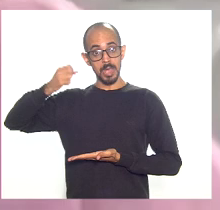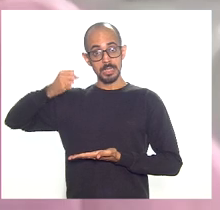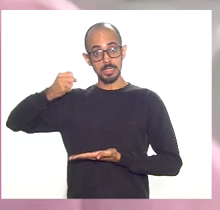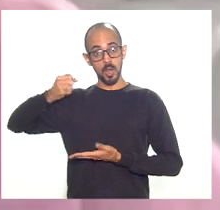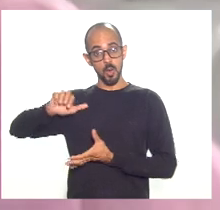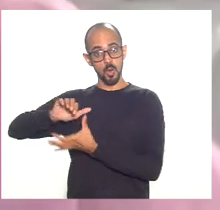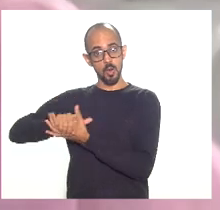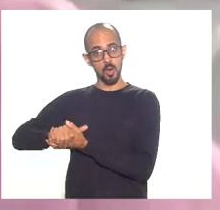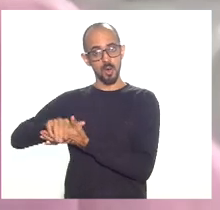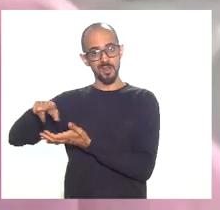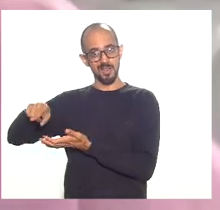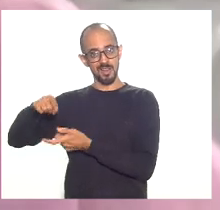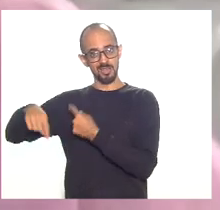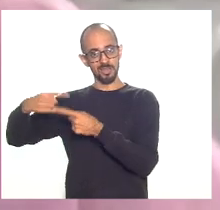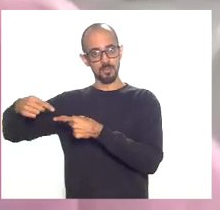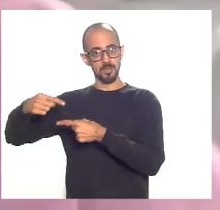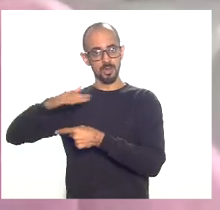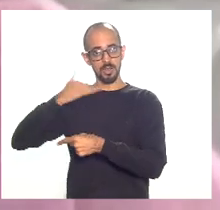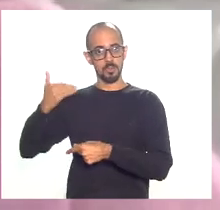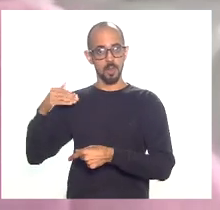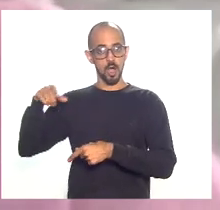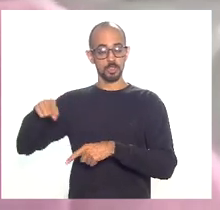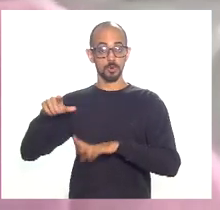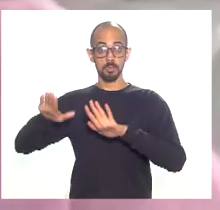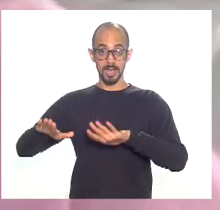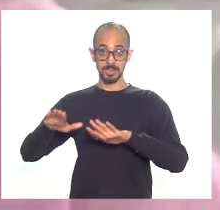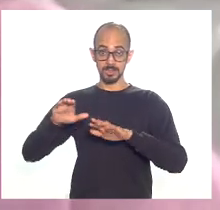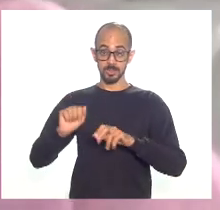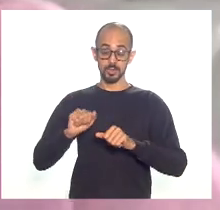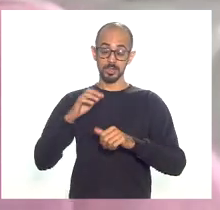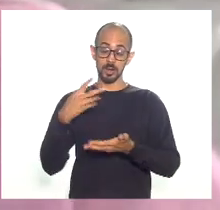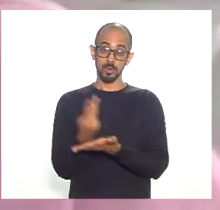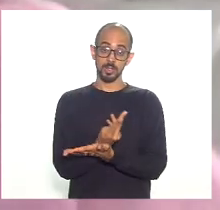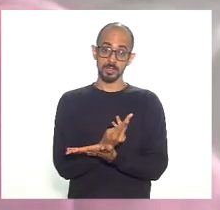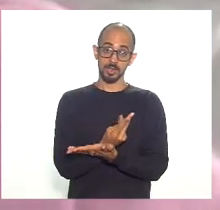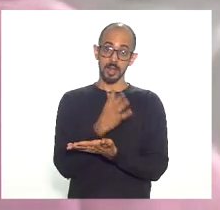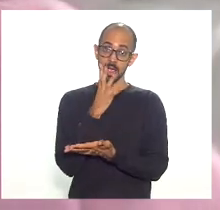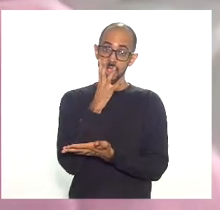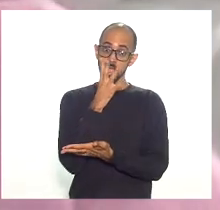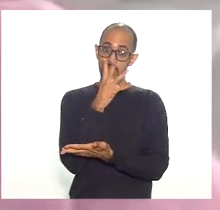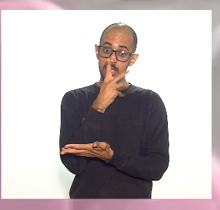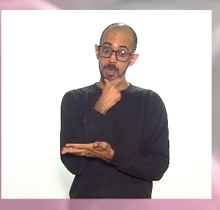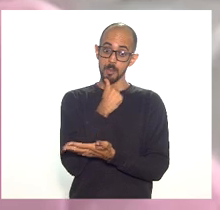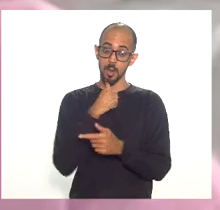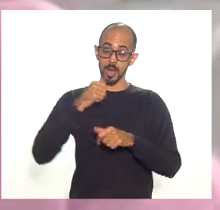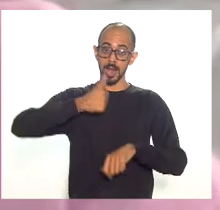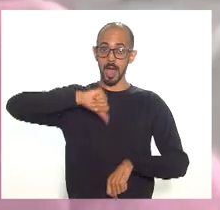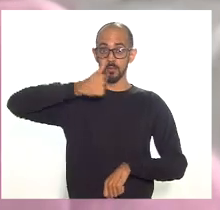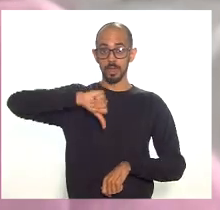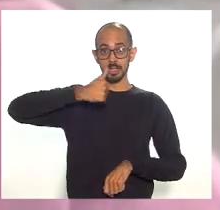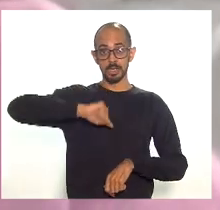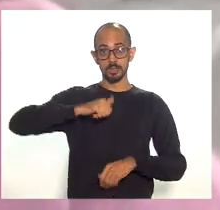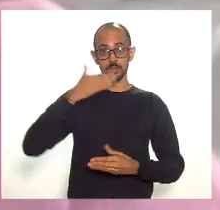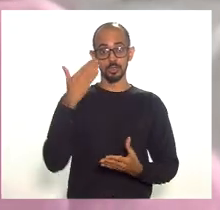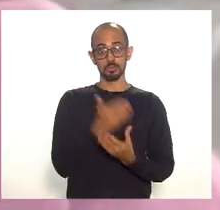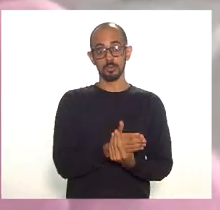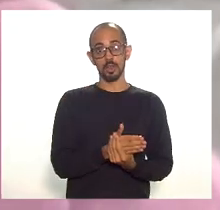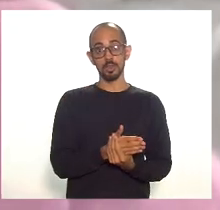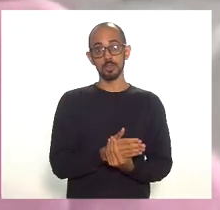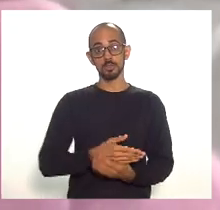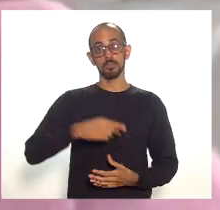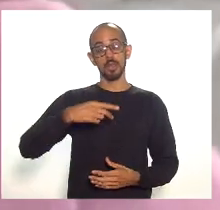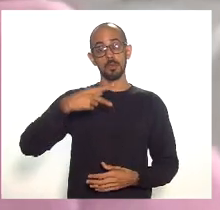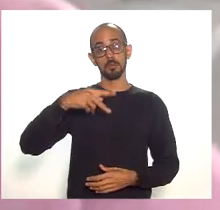segundo os policiais civis nos relataram, há uma demora na análise desses processos por parte da Procuradoria-Geral